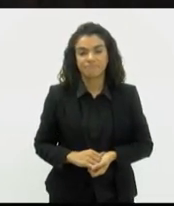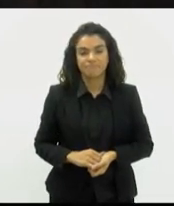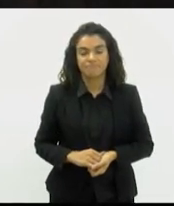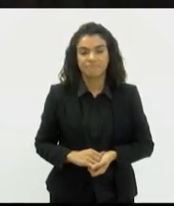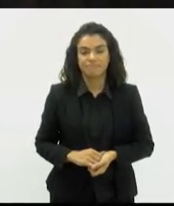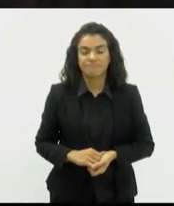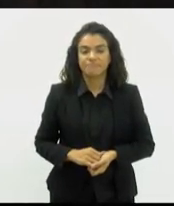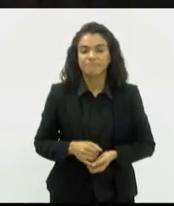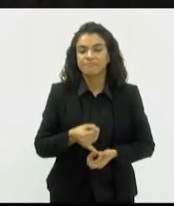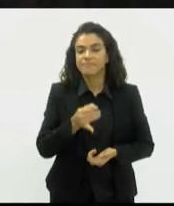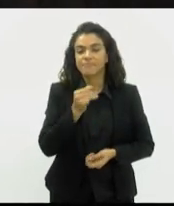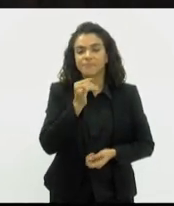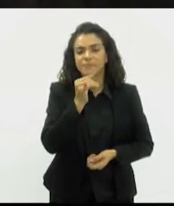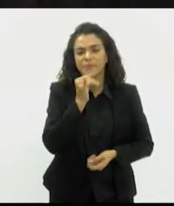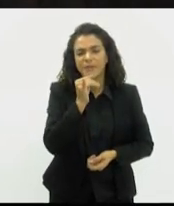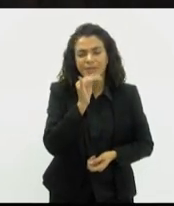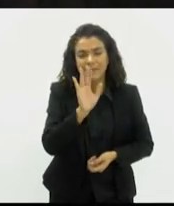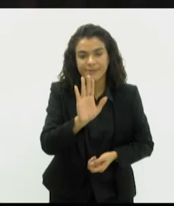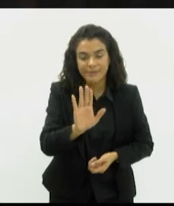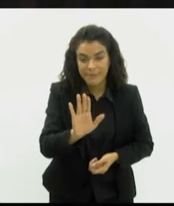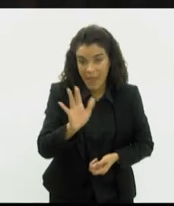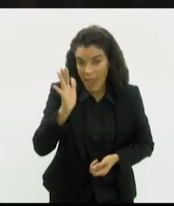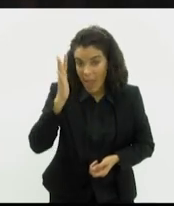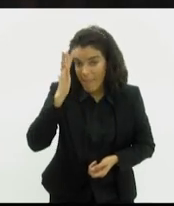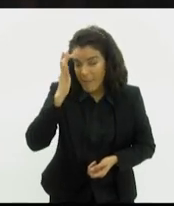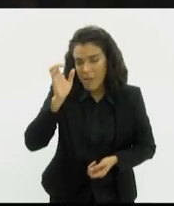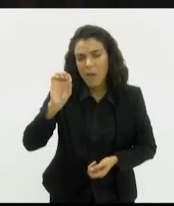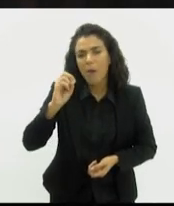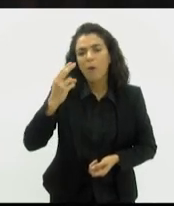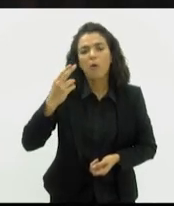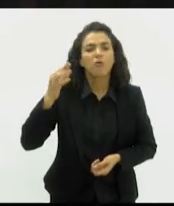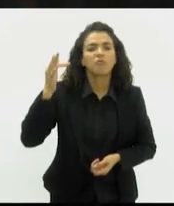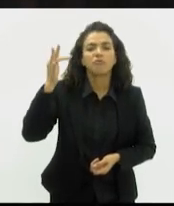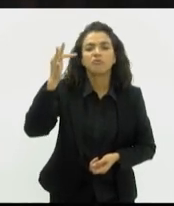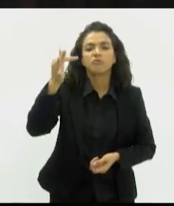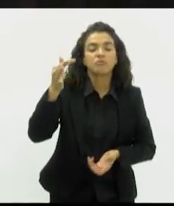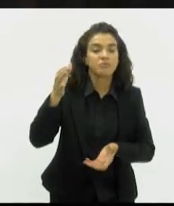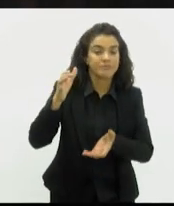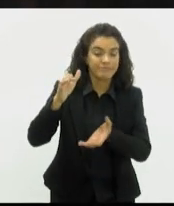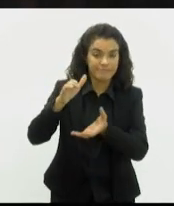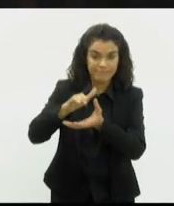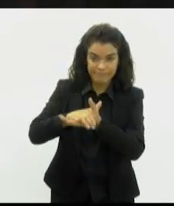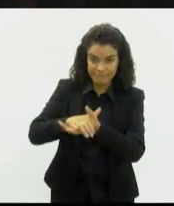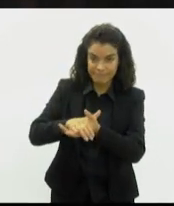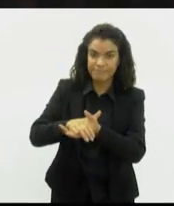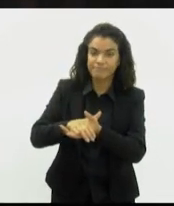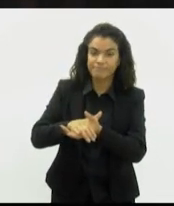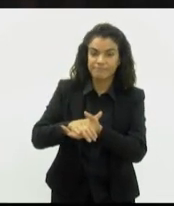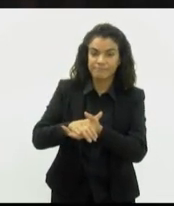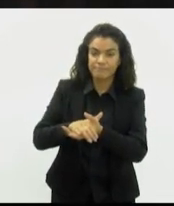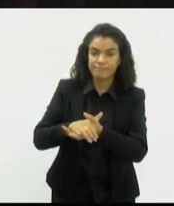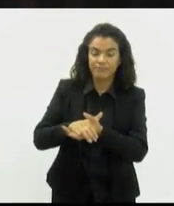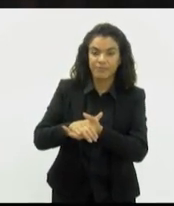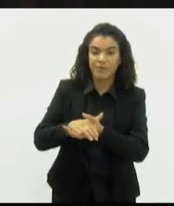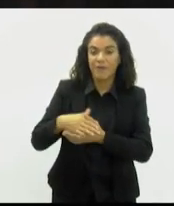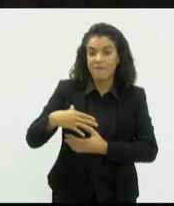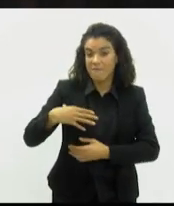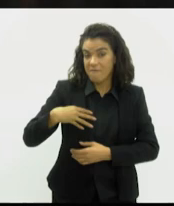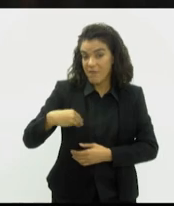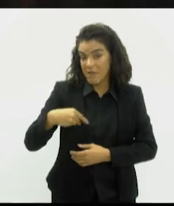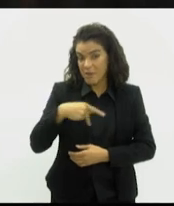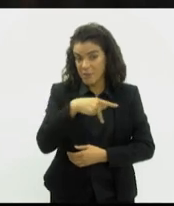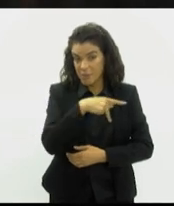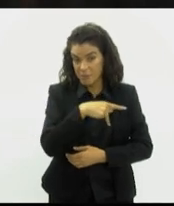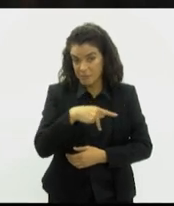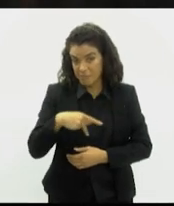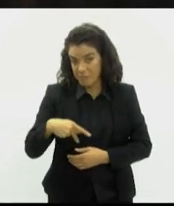Por exemplo, se você, amanhã ou depois, vier a ser casada com o filho do presidente,